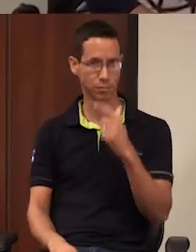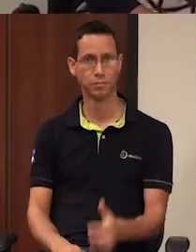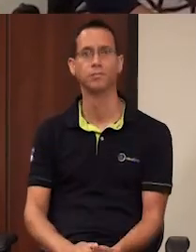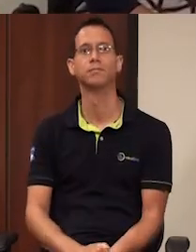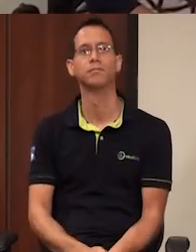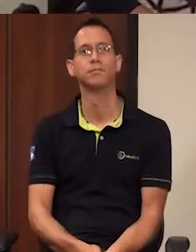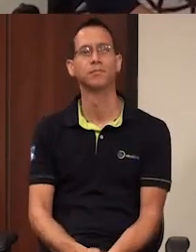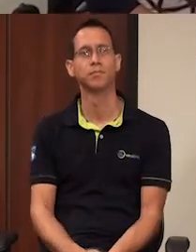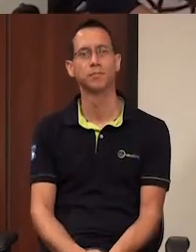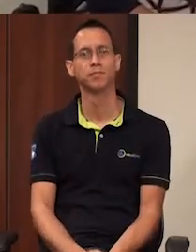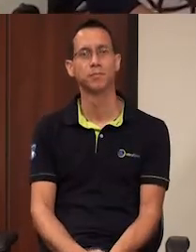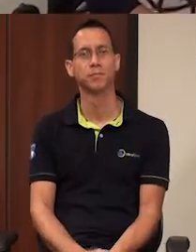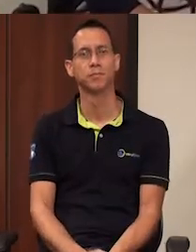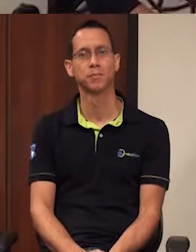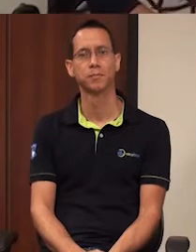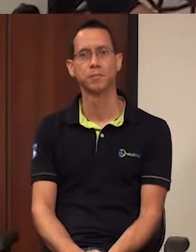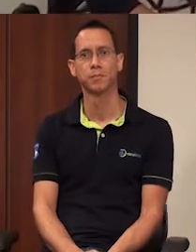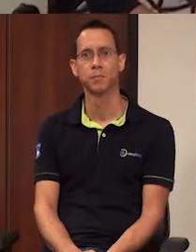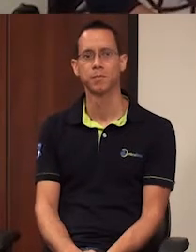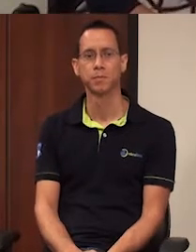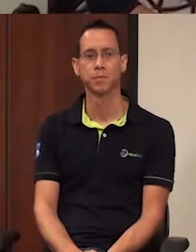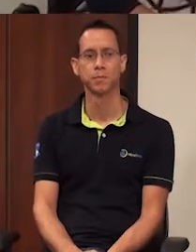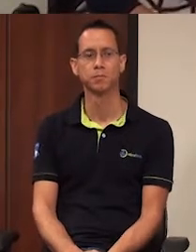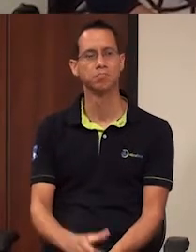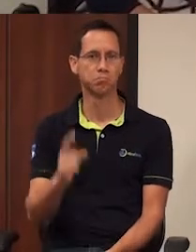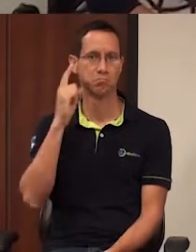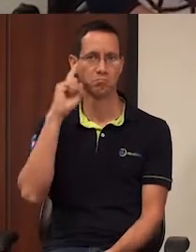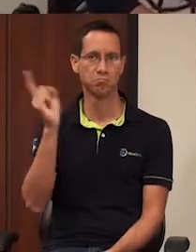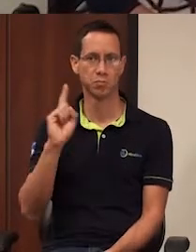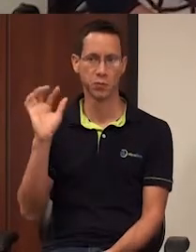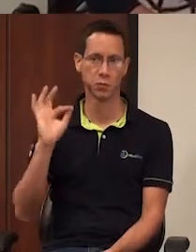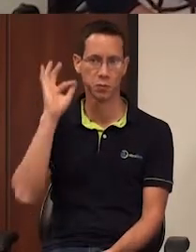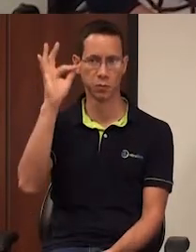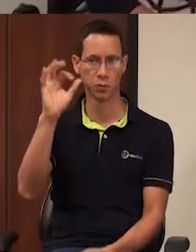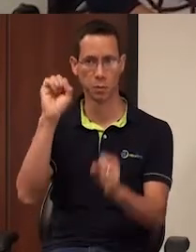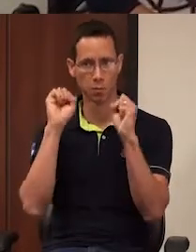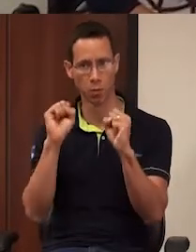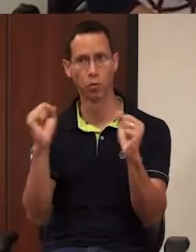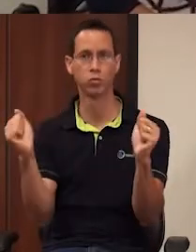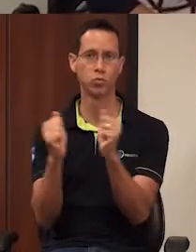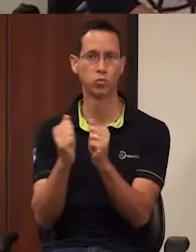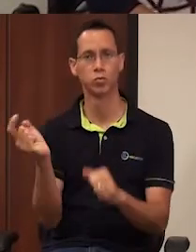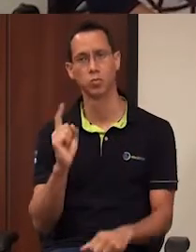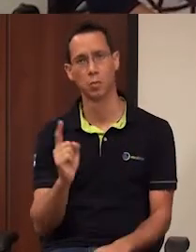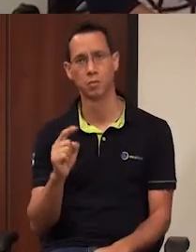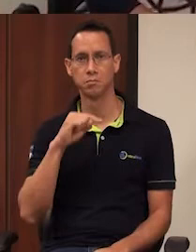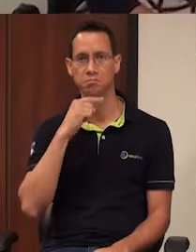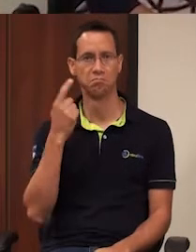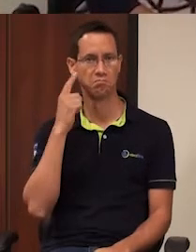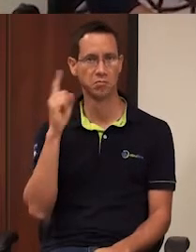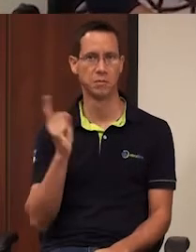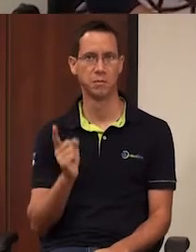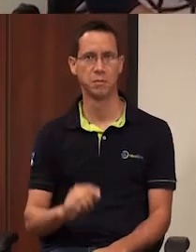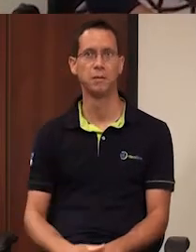e, bom, é lógico que eu não sei se no futuro, um dia eles possam ficar juntos, né? A gente não